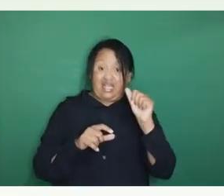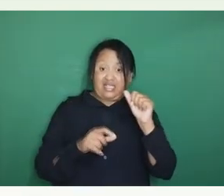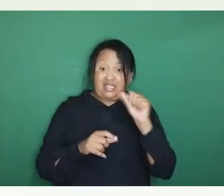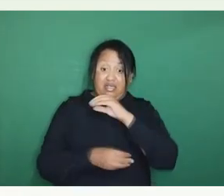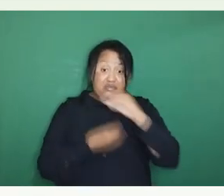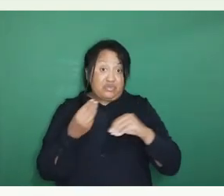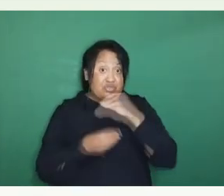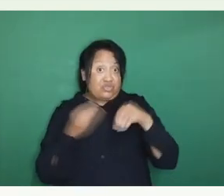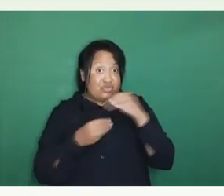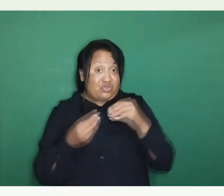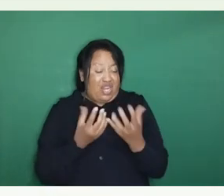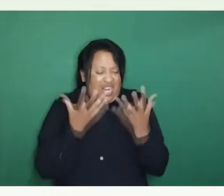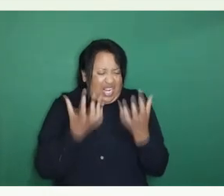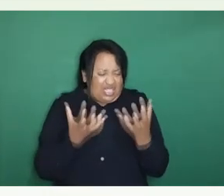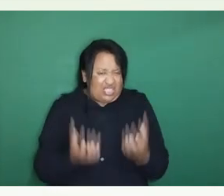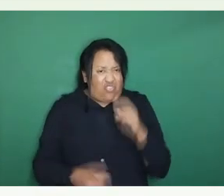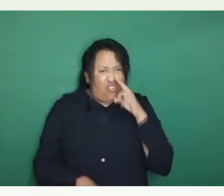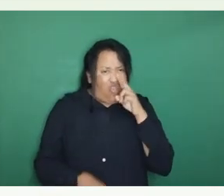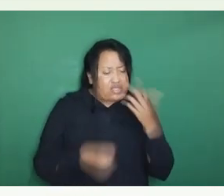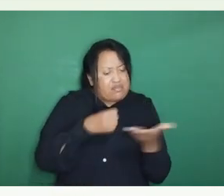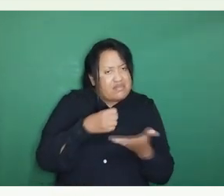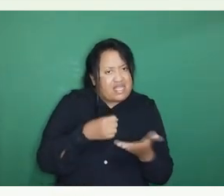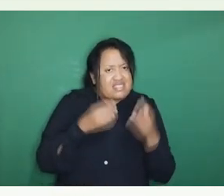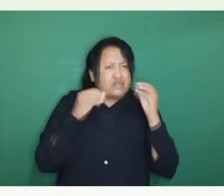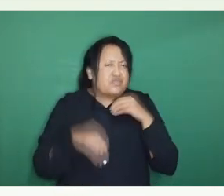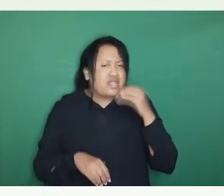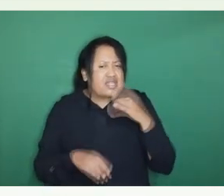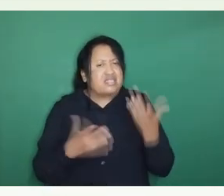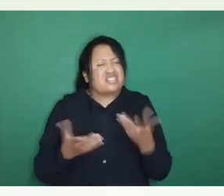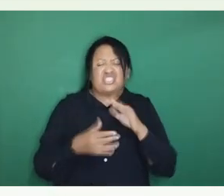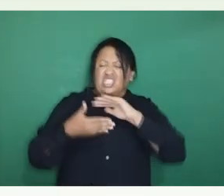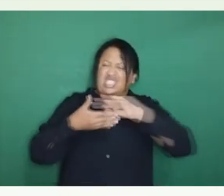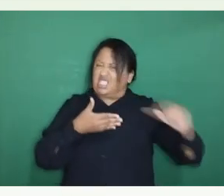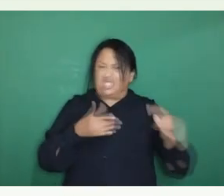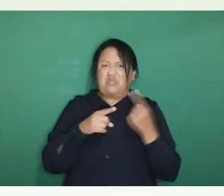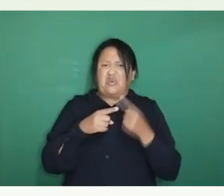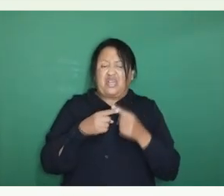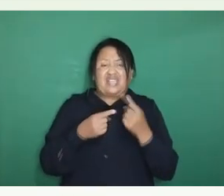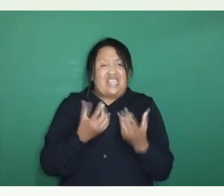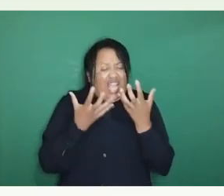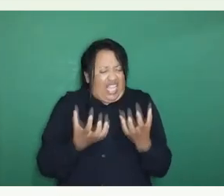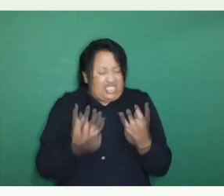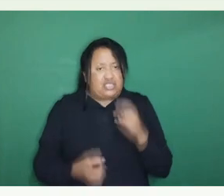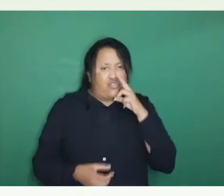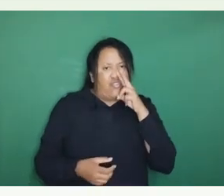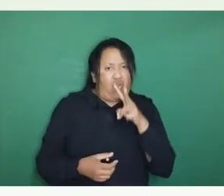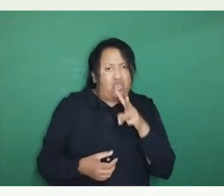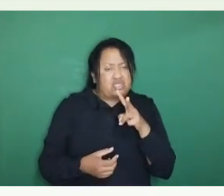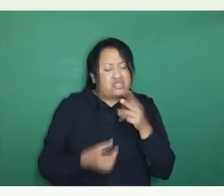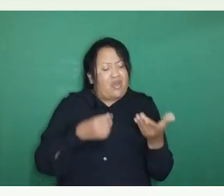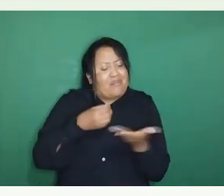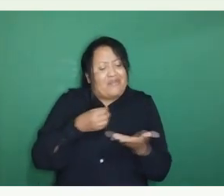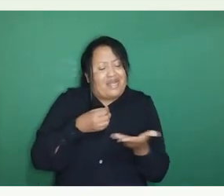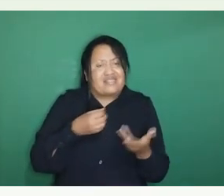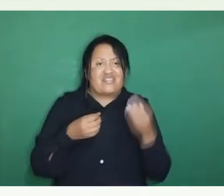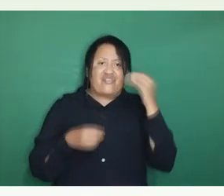já Tiraria esse porque se ele formar um ácido forte uma base fraca quem vai reinar é o ácido forte e o ácido forte vai